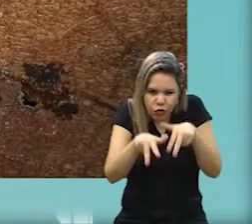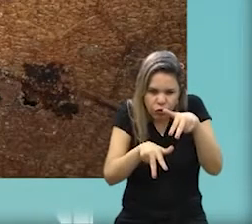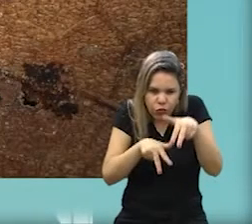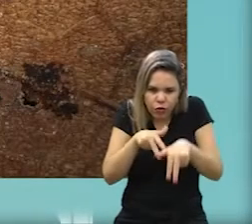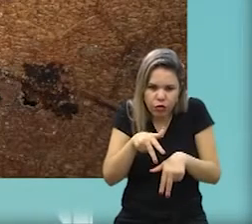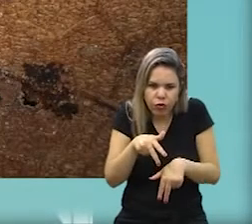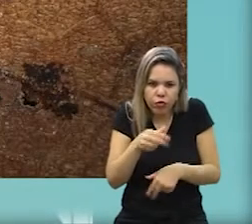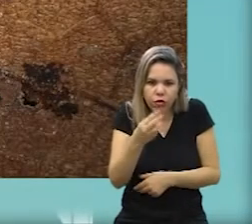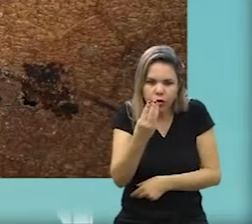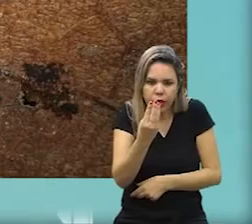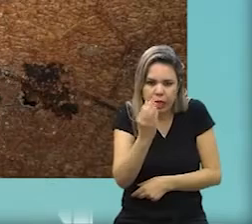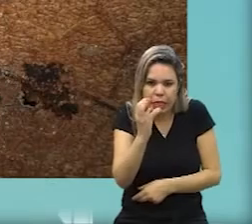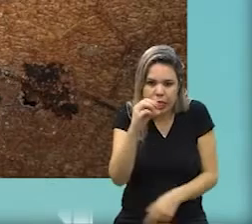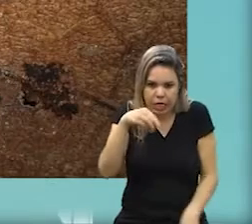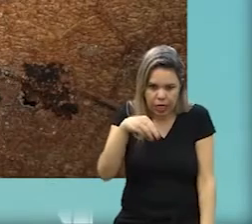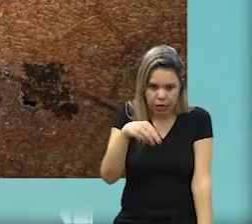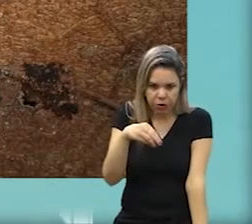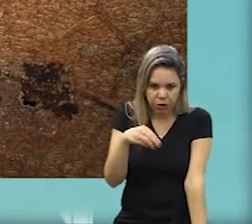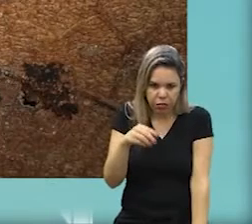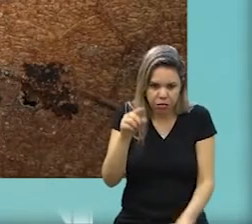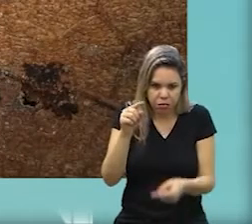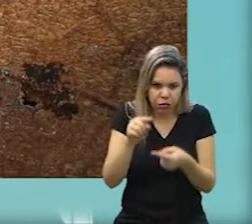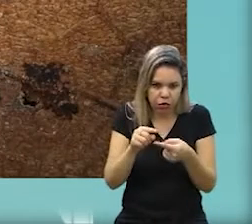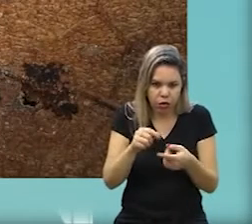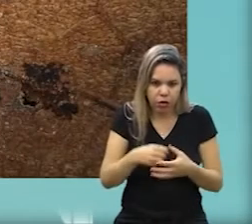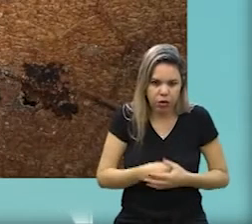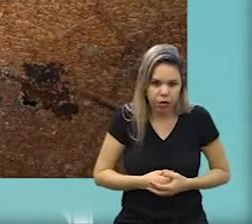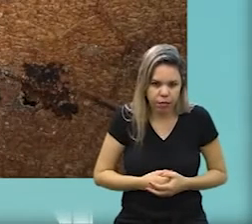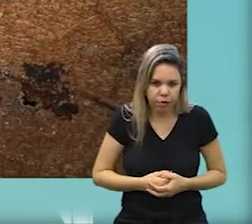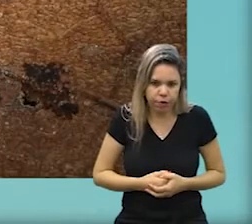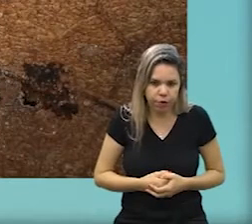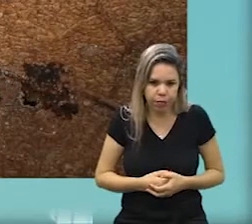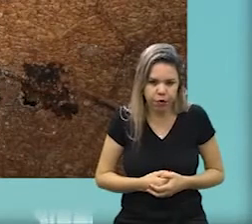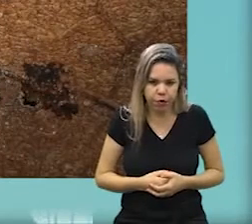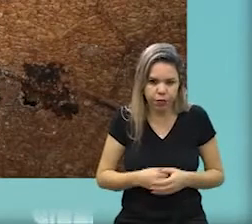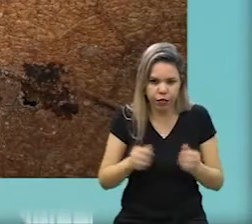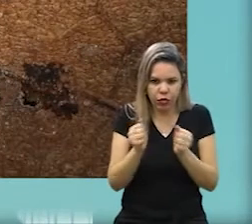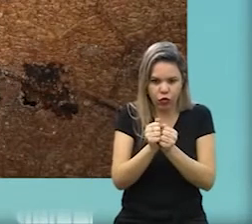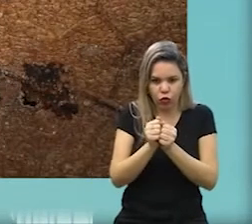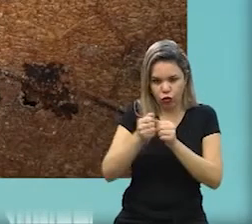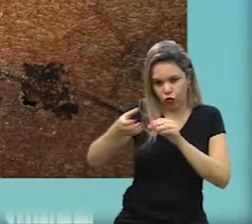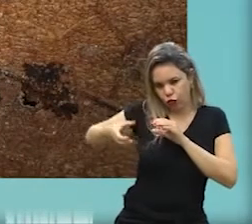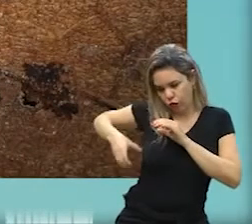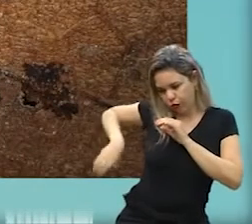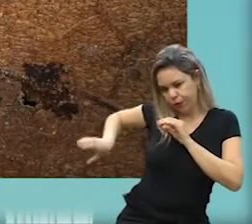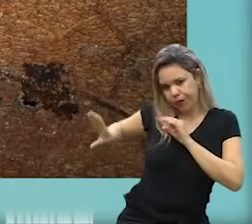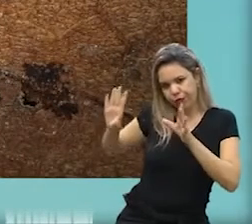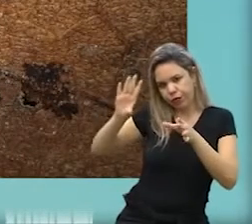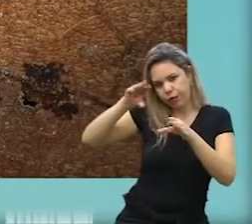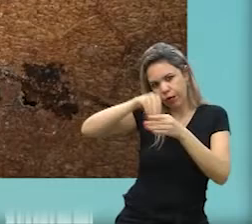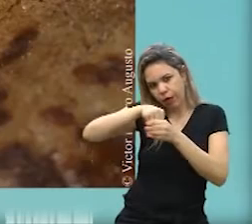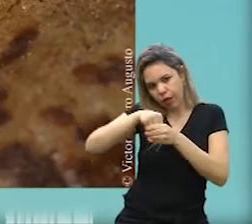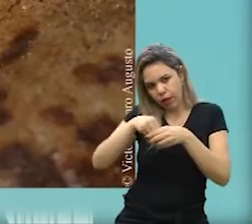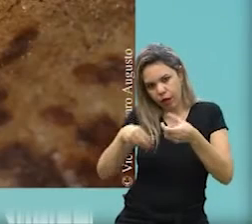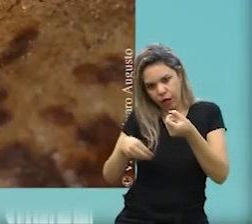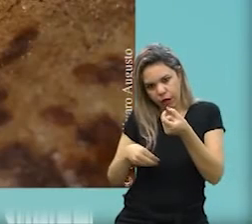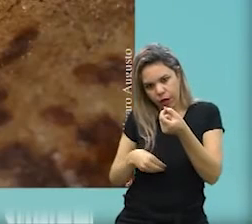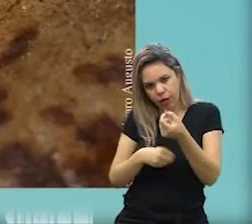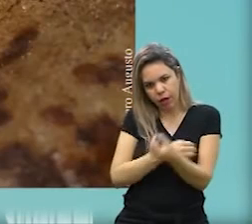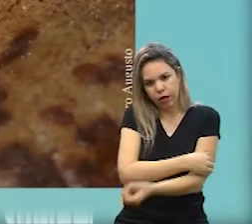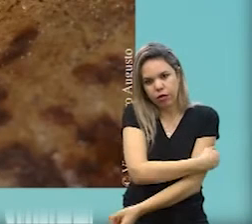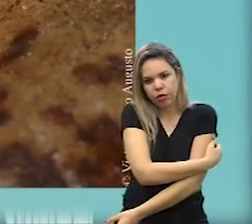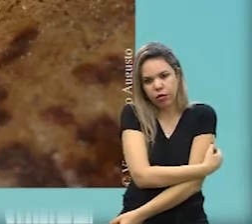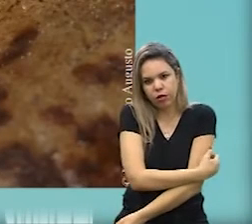tinha cerca de 3 centímetros menos, com a cauda, contando a cauda, caberia dentro de uma moeda.